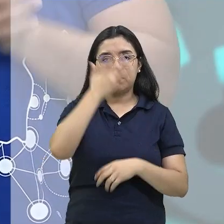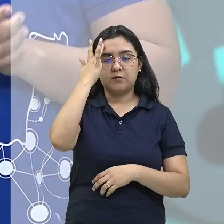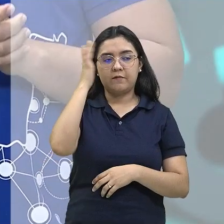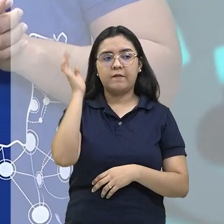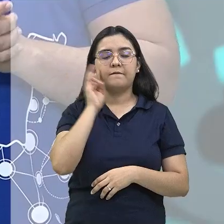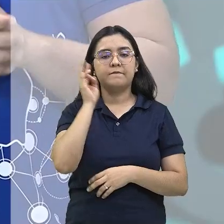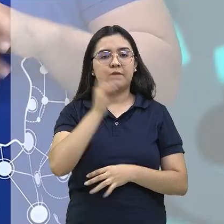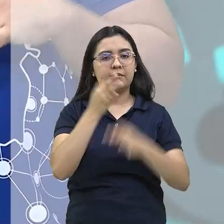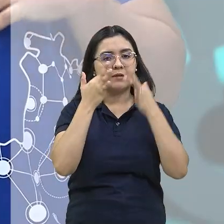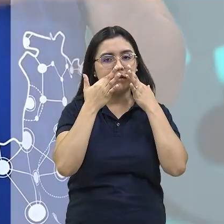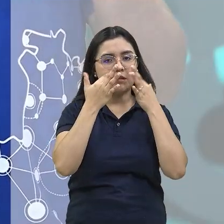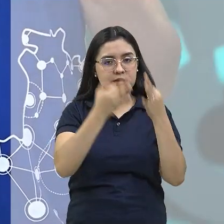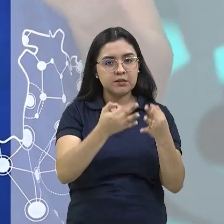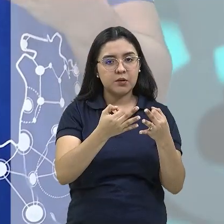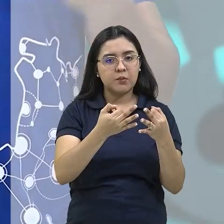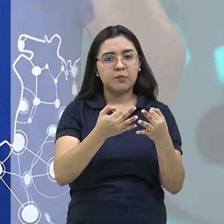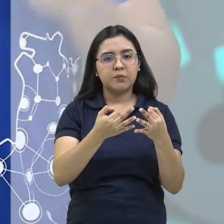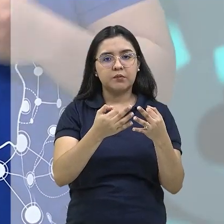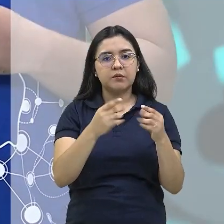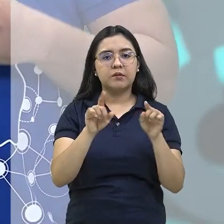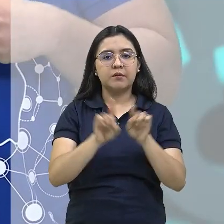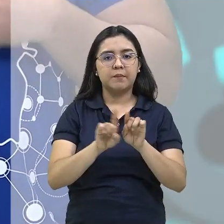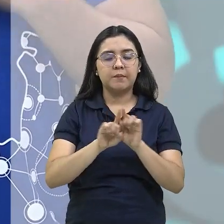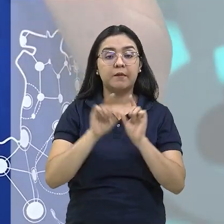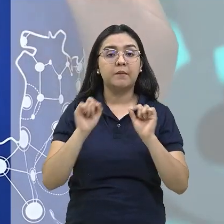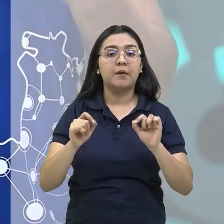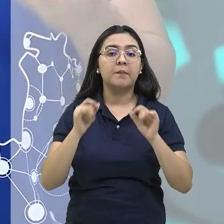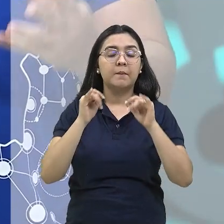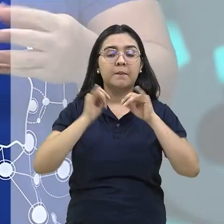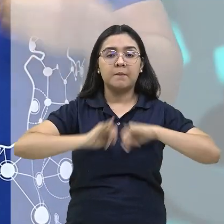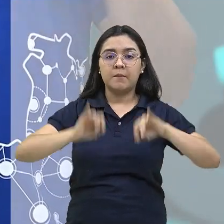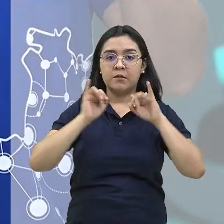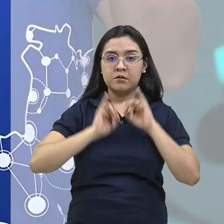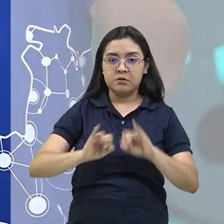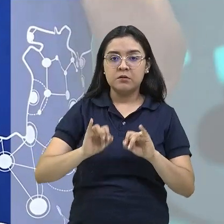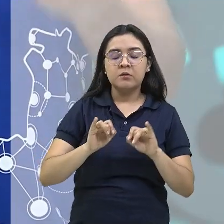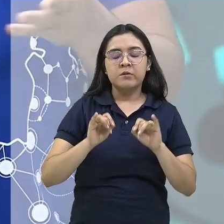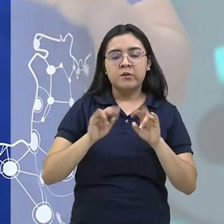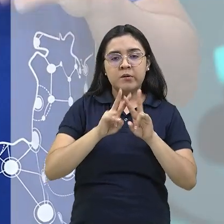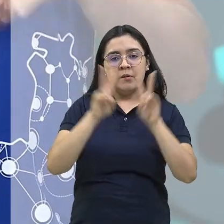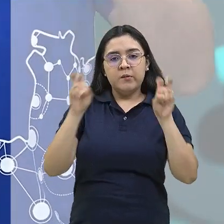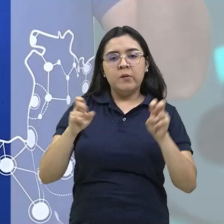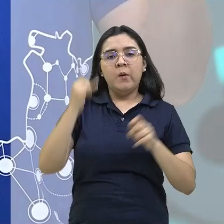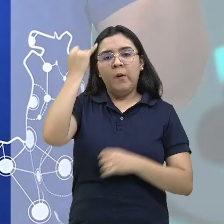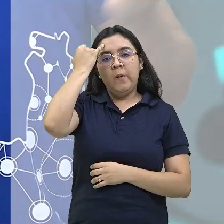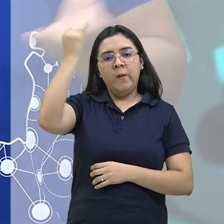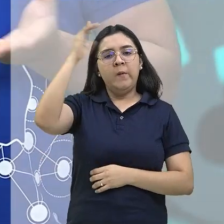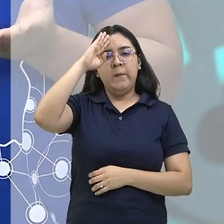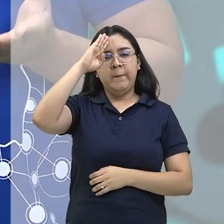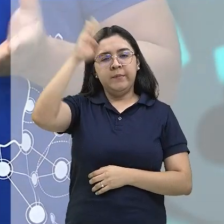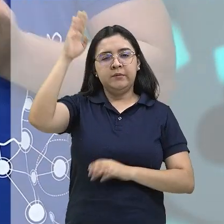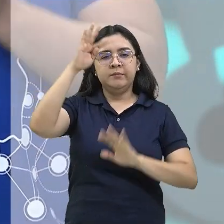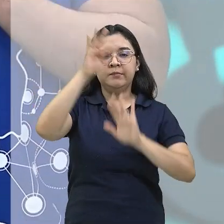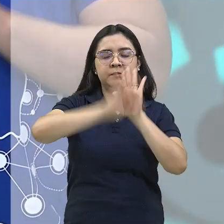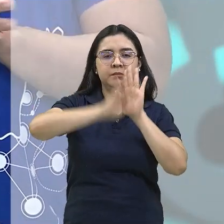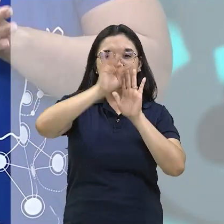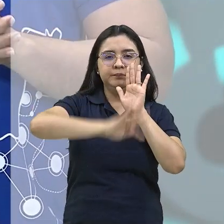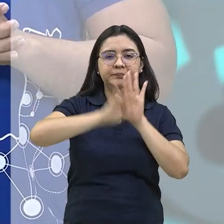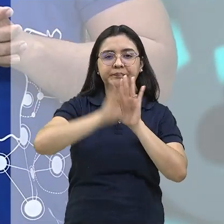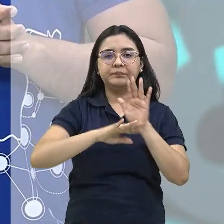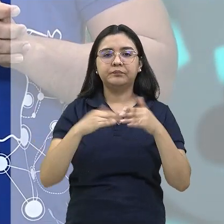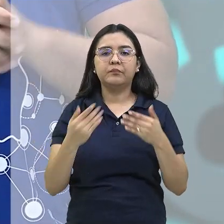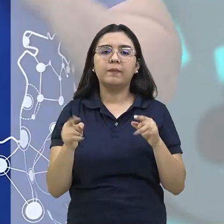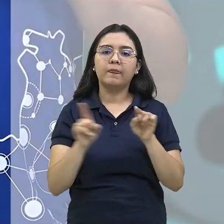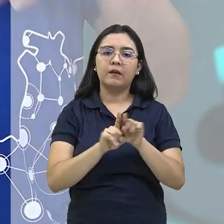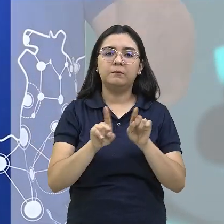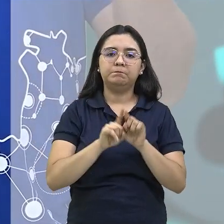atenção para o cartaz, certo? Vai transmitir uma mensagem já nesse título, a ideia sobre o que o texto aborda, vai